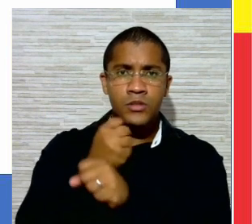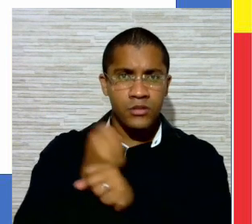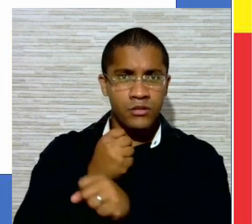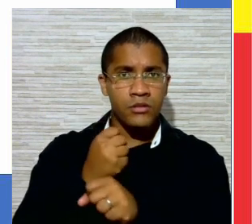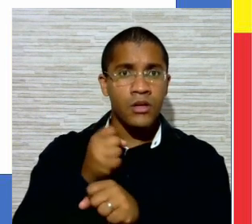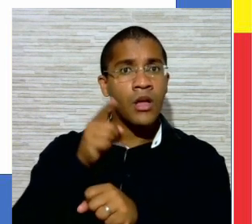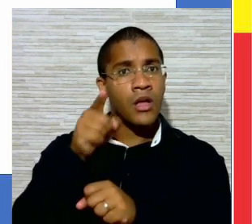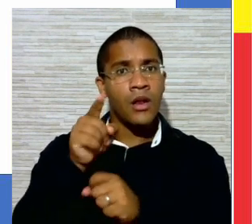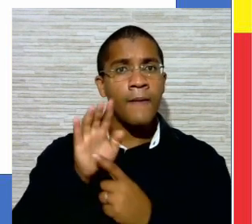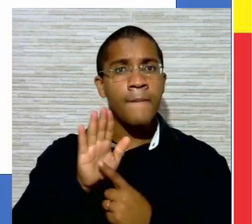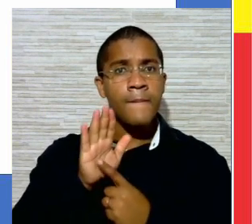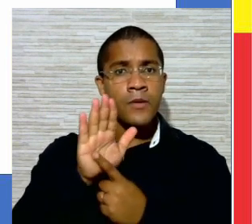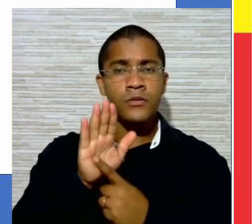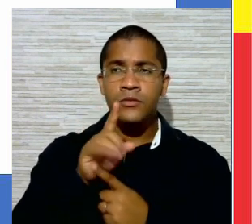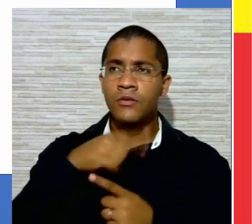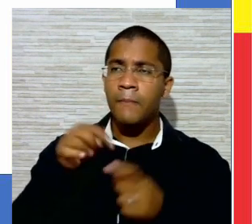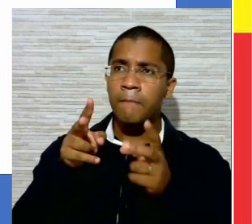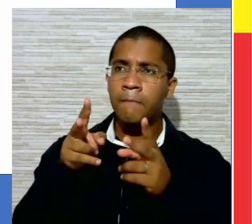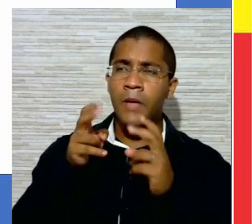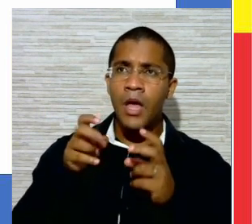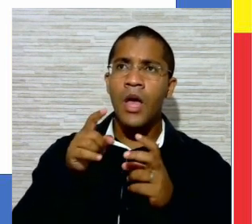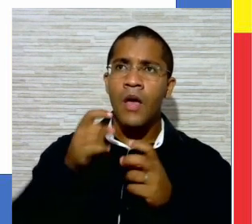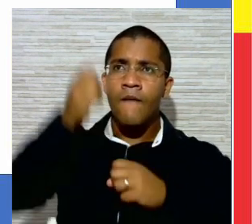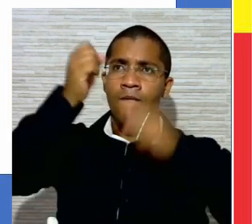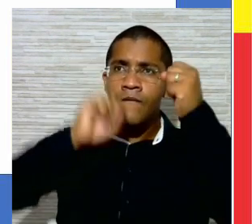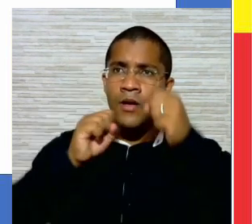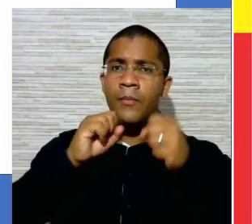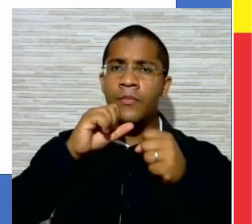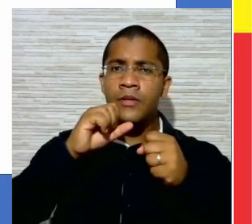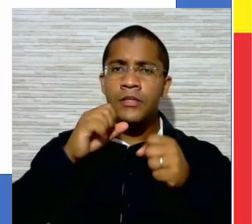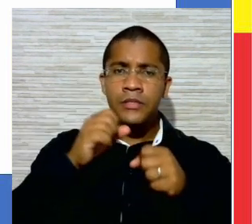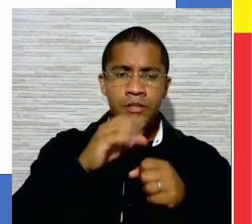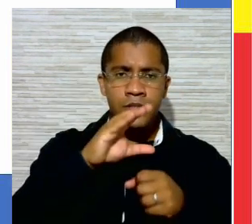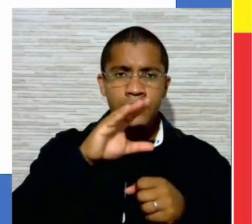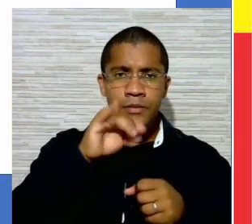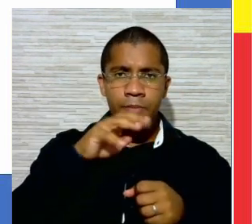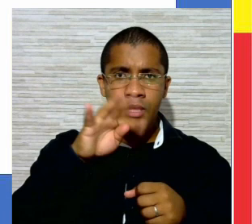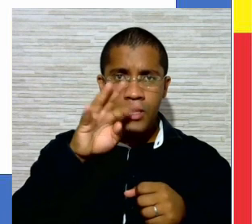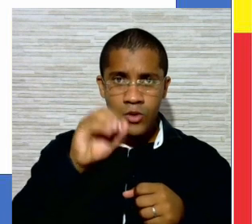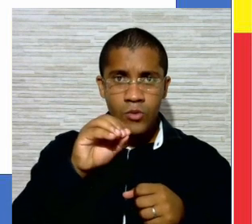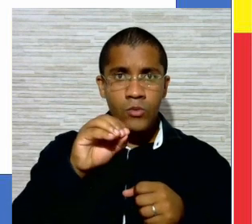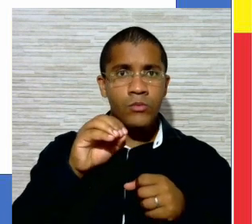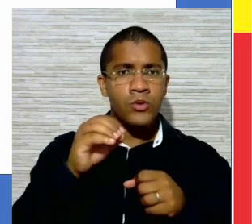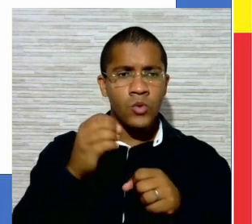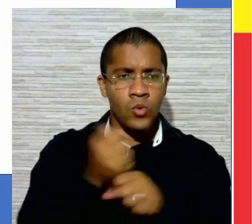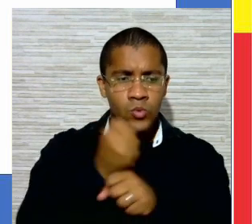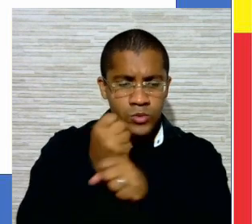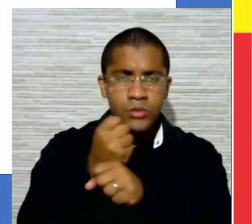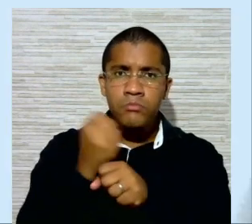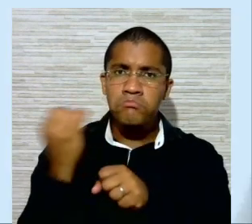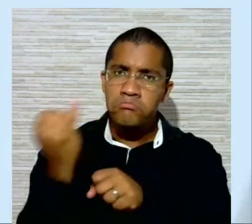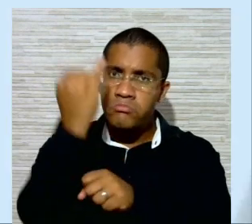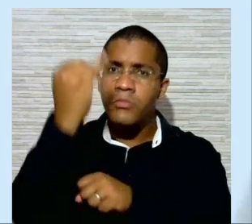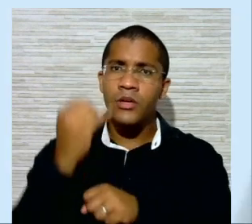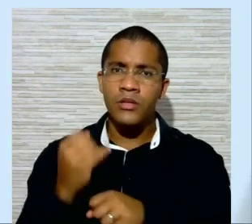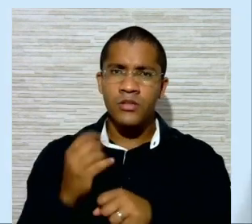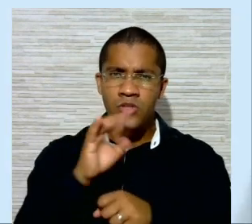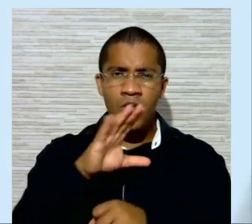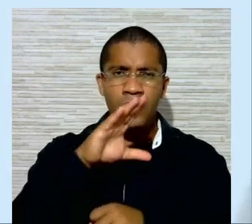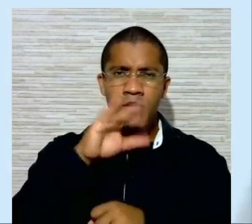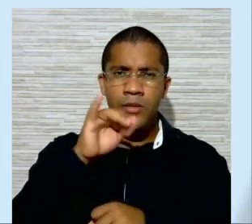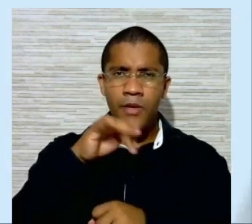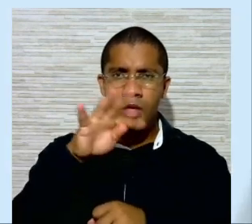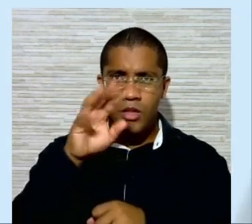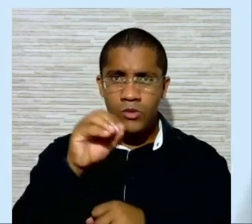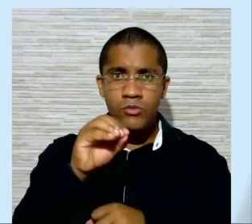dessas cidades mostra a importância da indústria do cimento para as nossas vidas atualmente, tá? Não só a indústria do cimento,